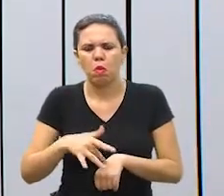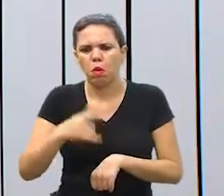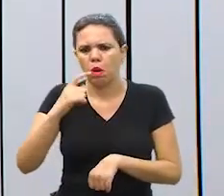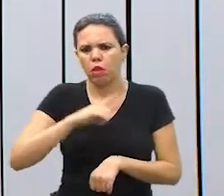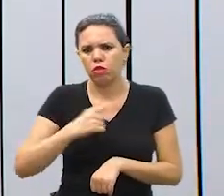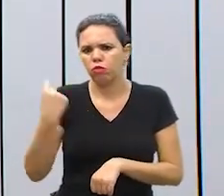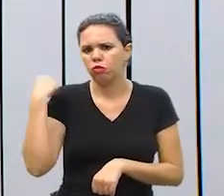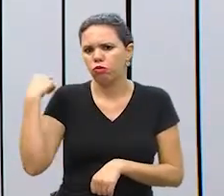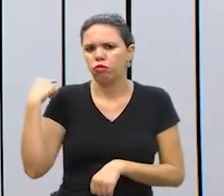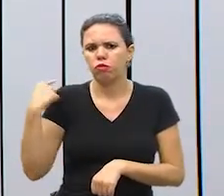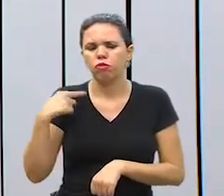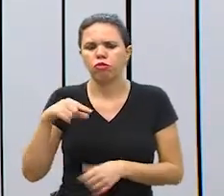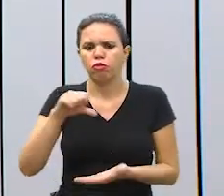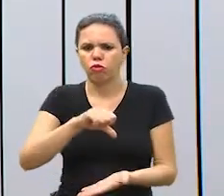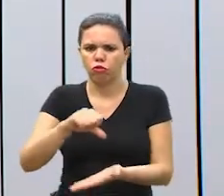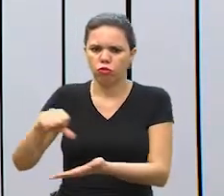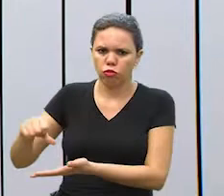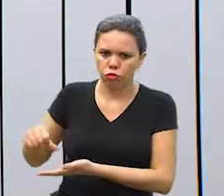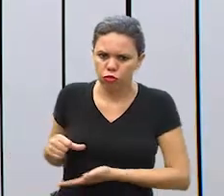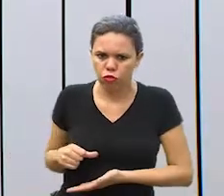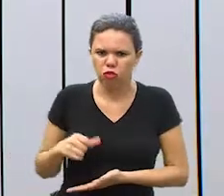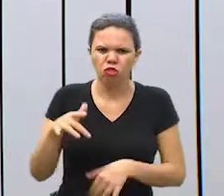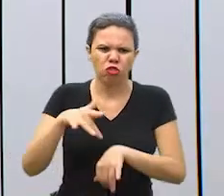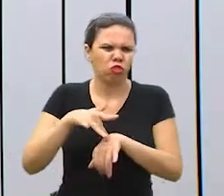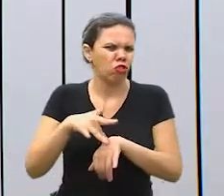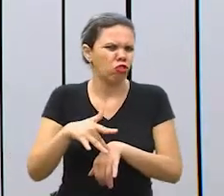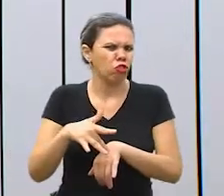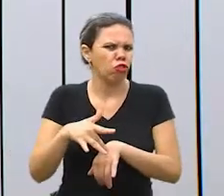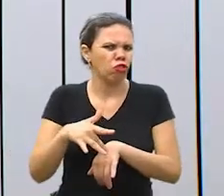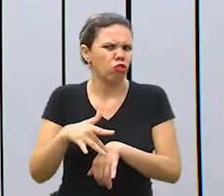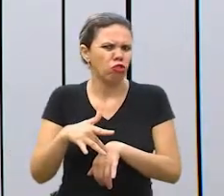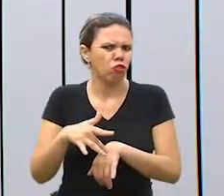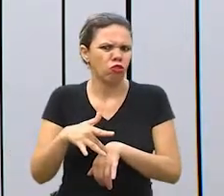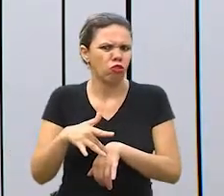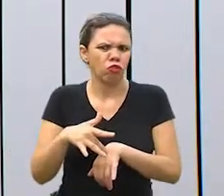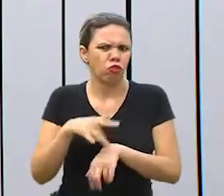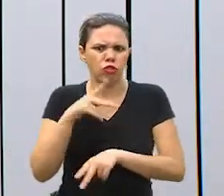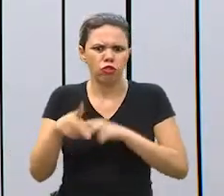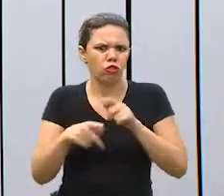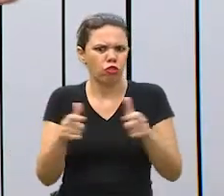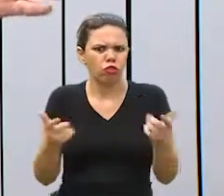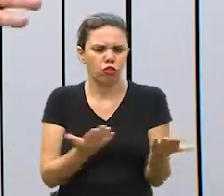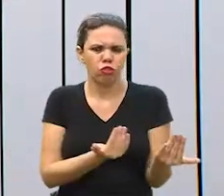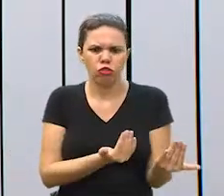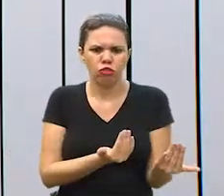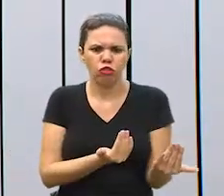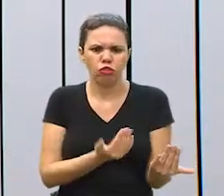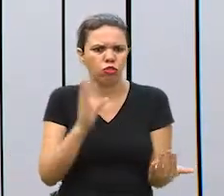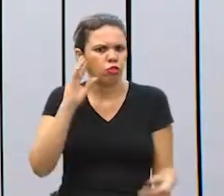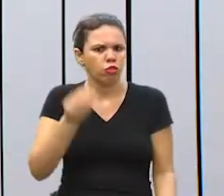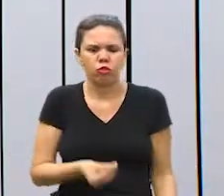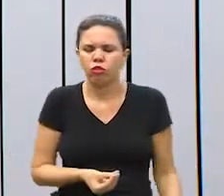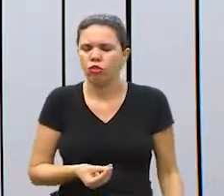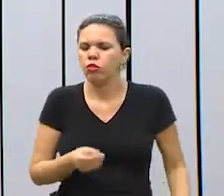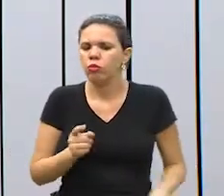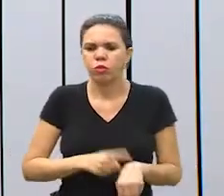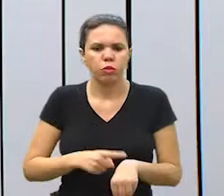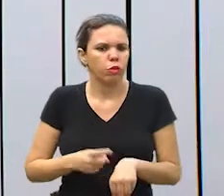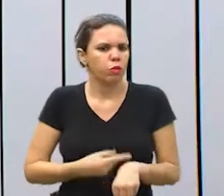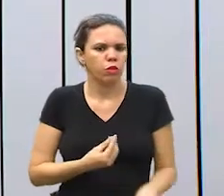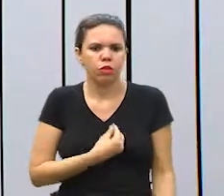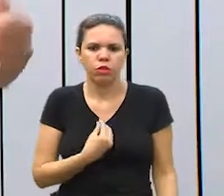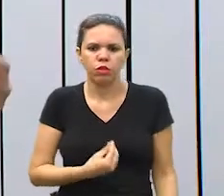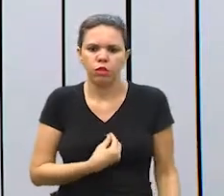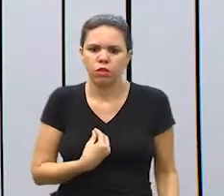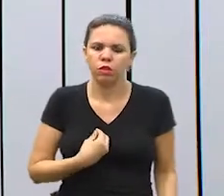tinha na minha região um absurdo a população jovem não entender o momento que nós estamos